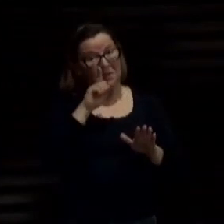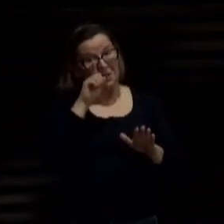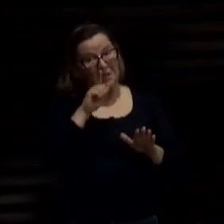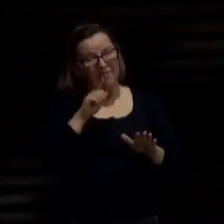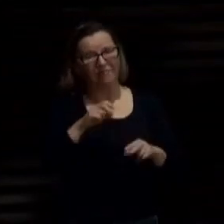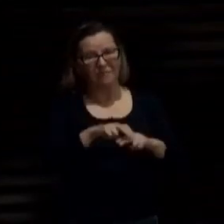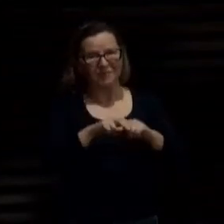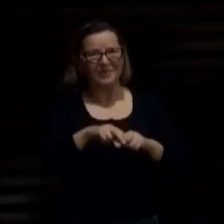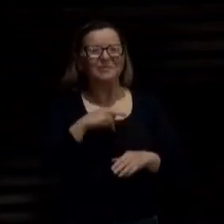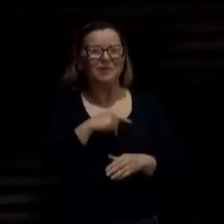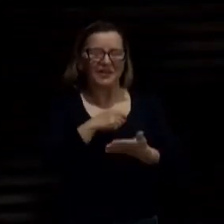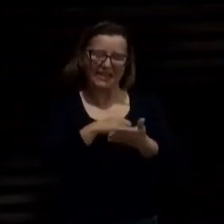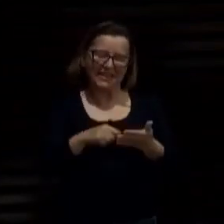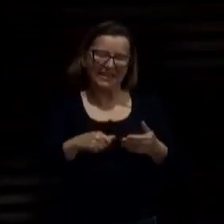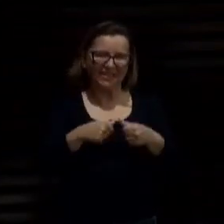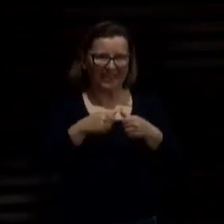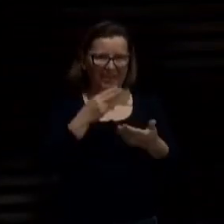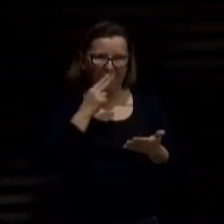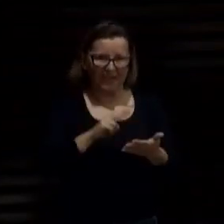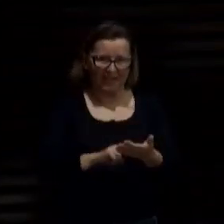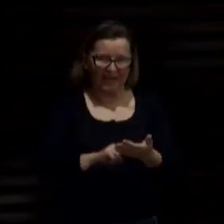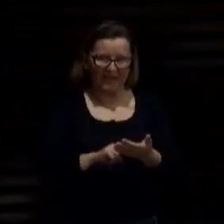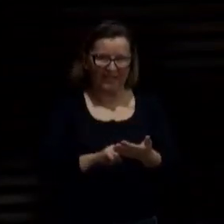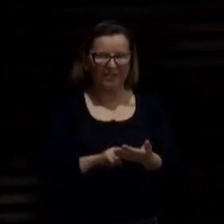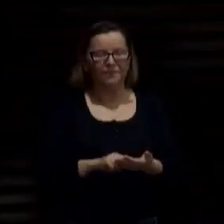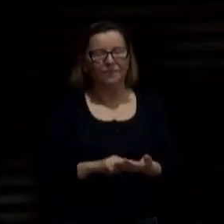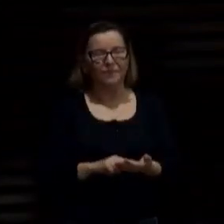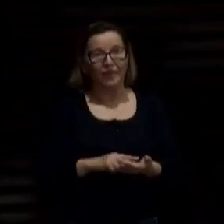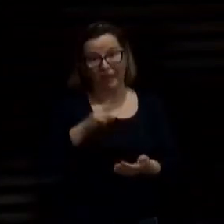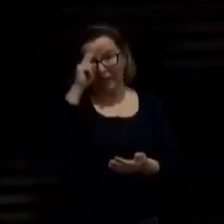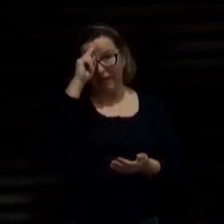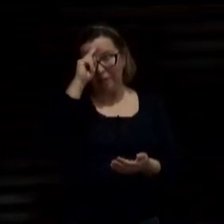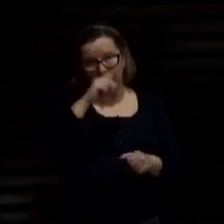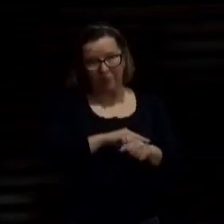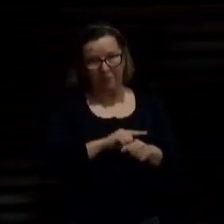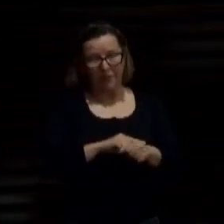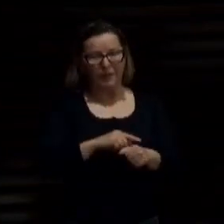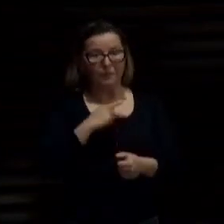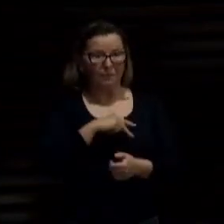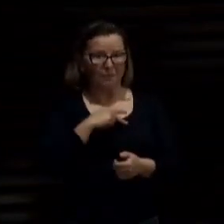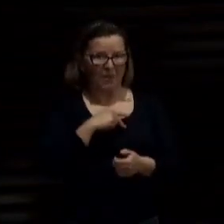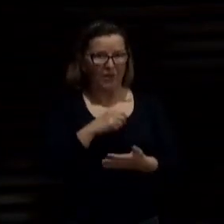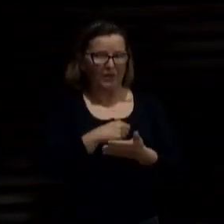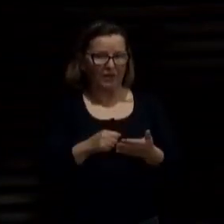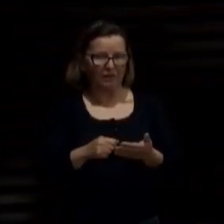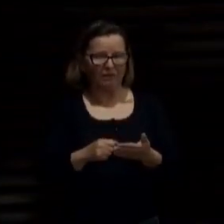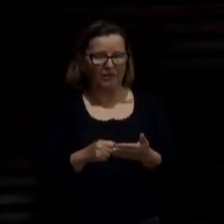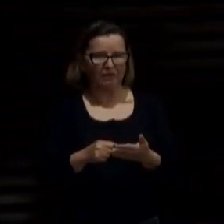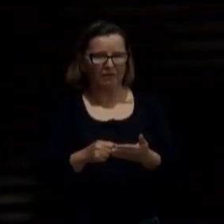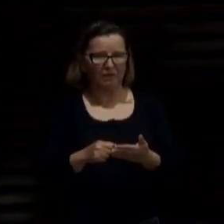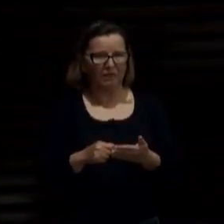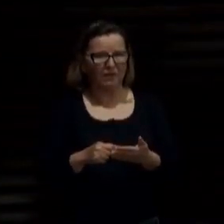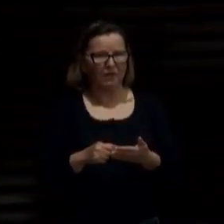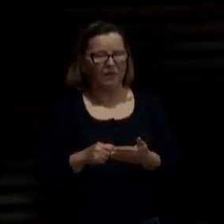eles, visando corrigir isso. E só lembrando que quando Paulo escreveu isso aqui, ele também não tinha motivo nenhum, digamos assim,